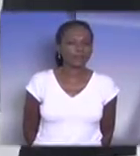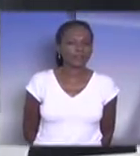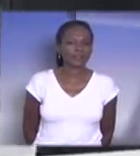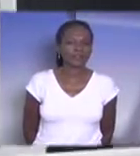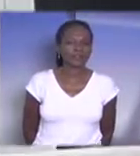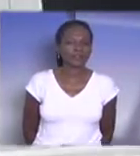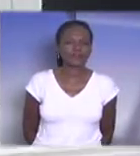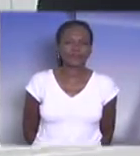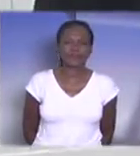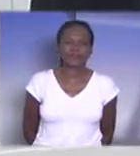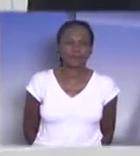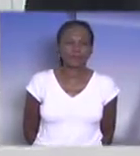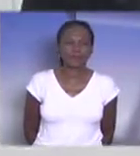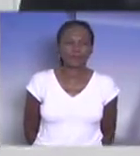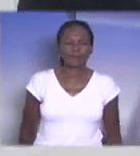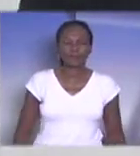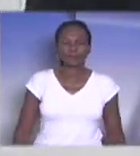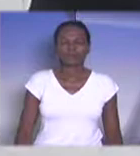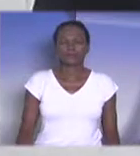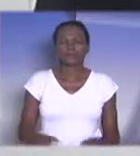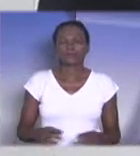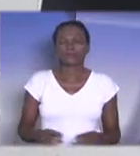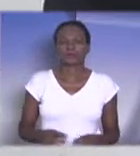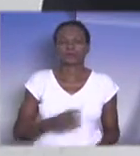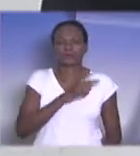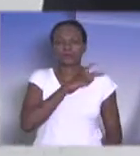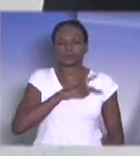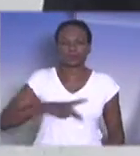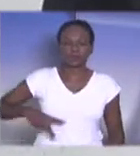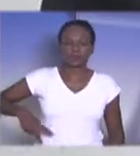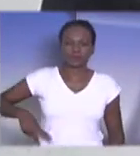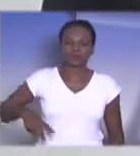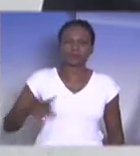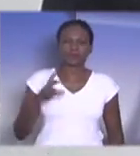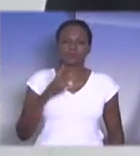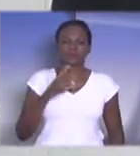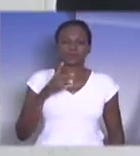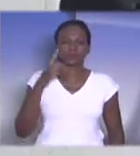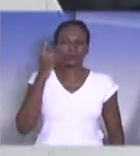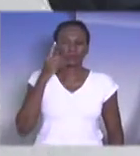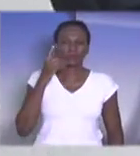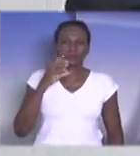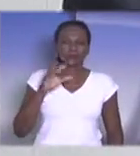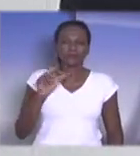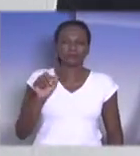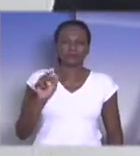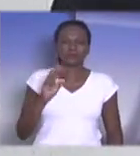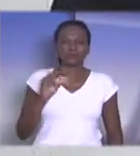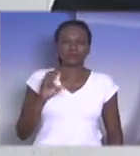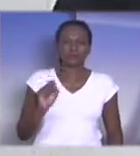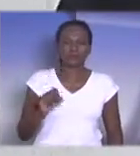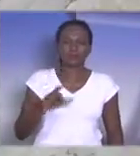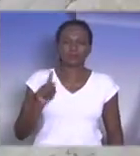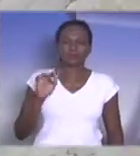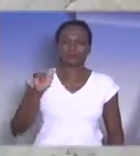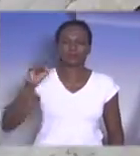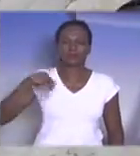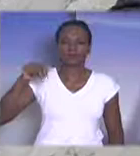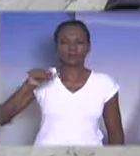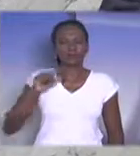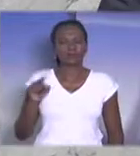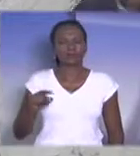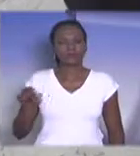Por favor. Senhores, senhor presidente, deputado Carlos Gianazzi, senhora deputada Alice Brandão, senhores